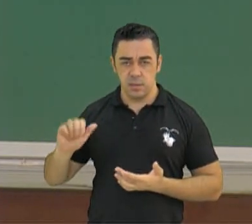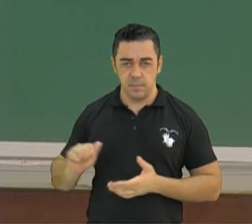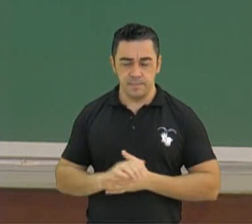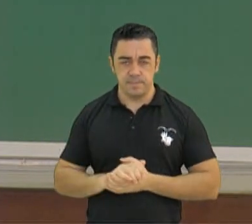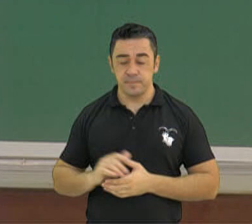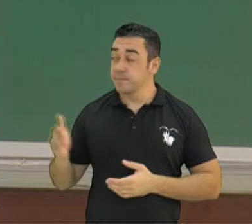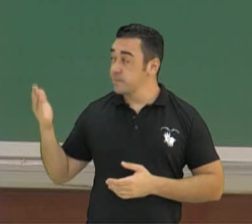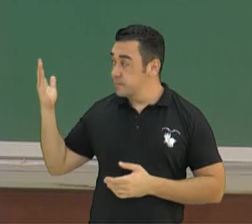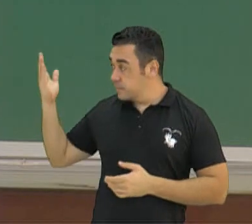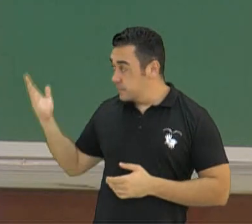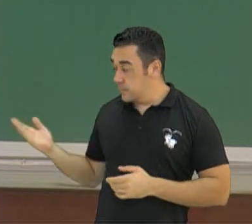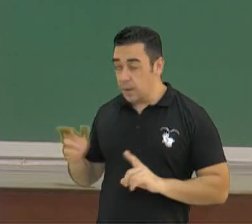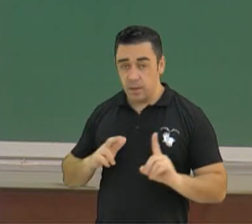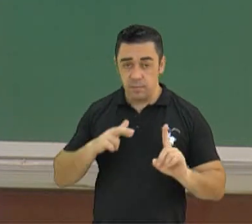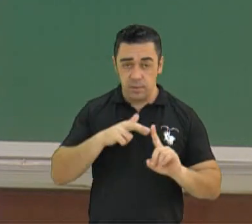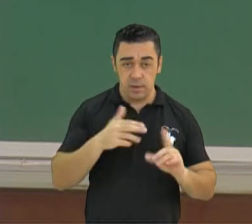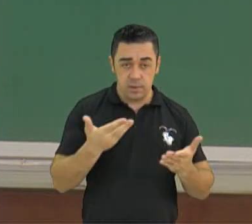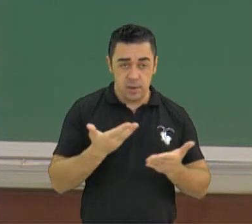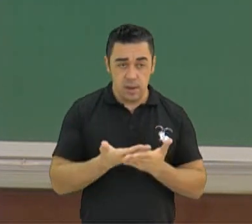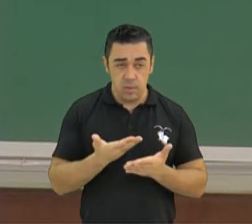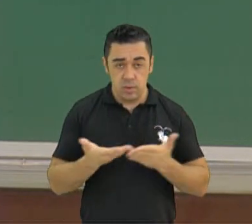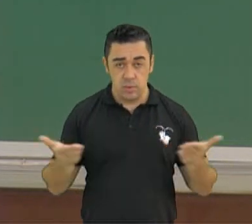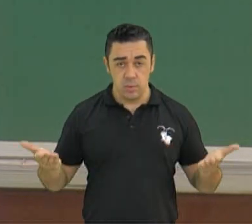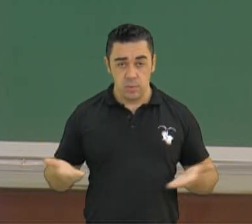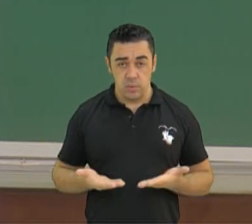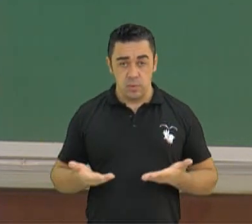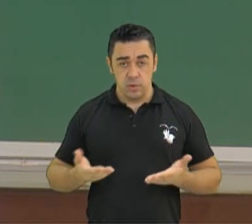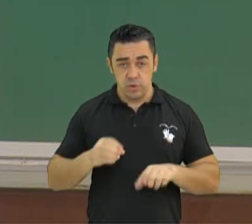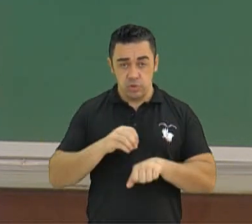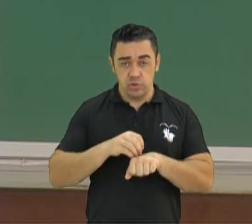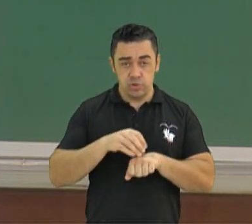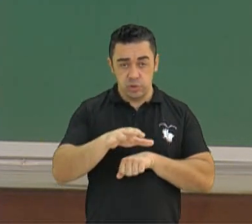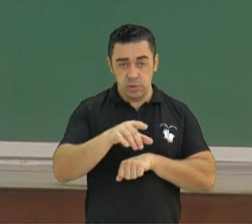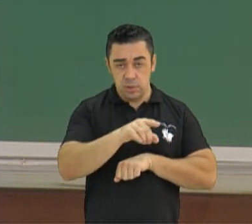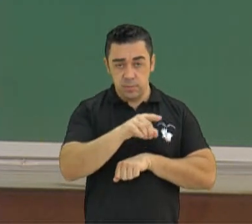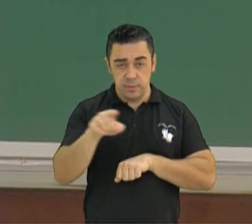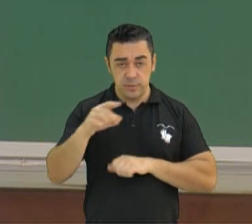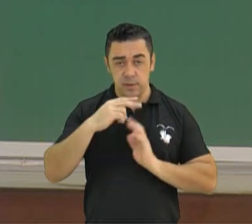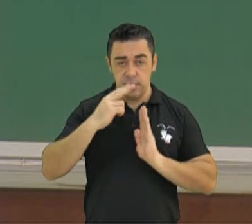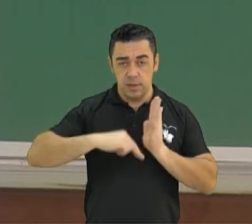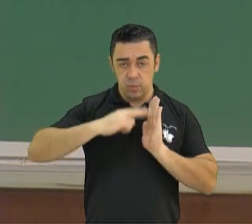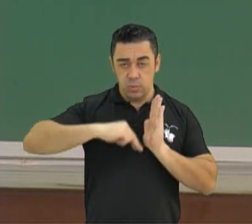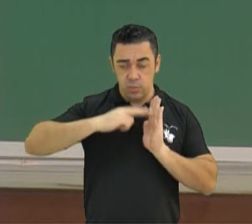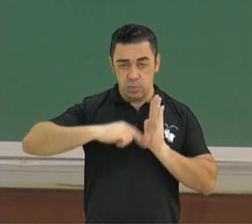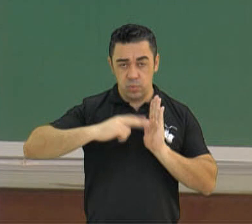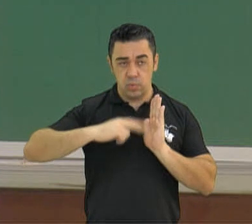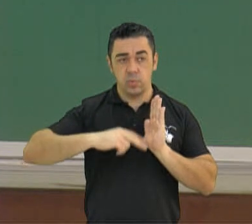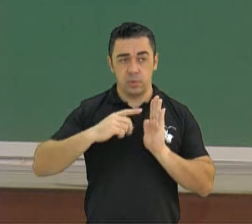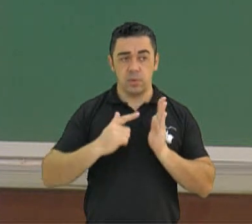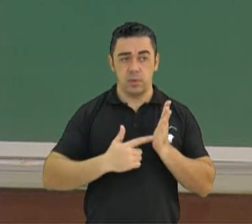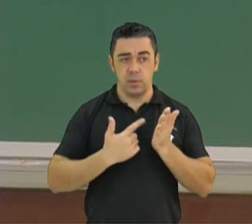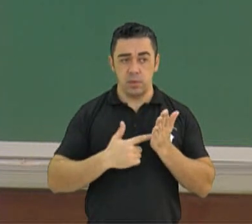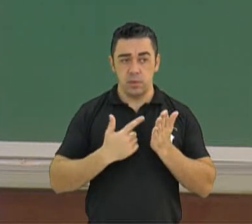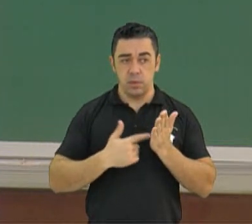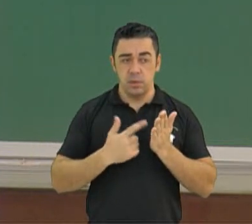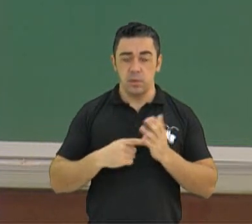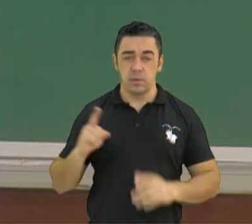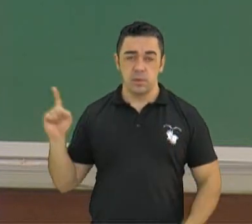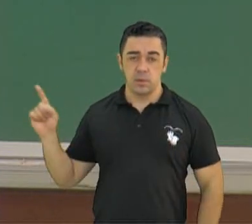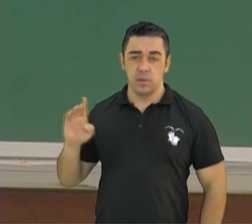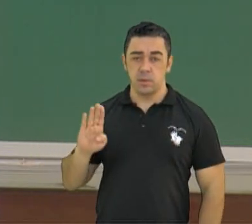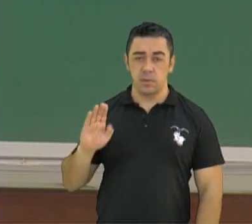Aqui estão as referências da aula. Então, como indicação de leitura, fica aí os livros do Zygmunt